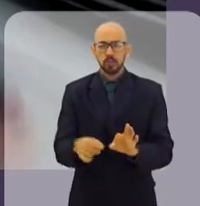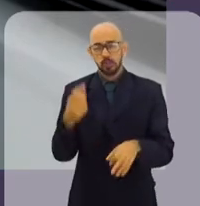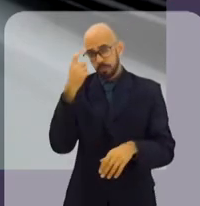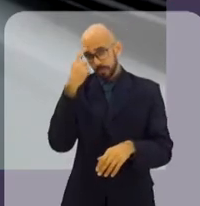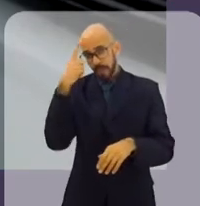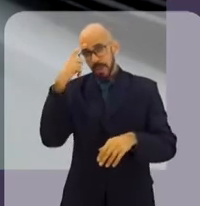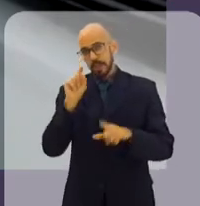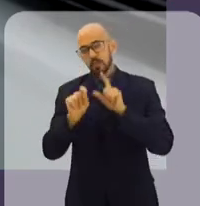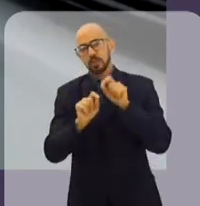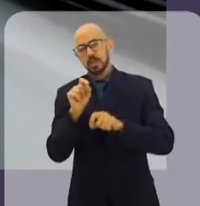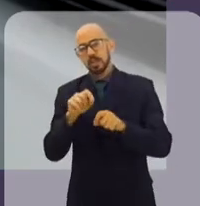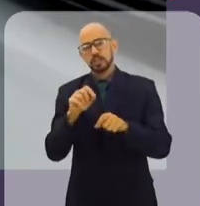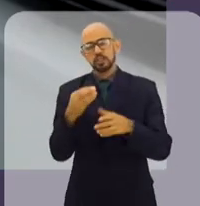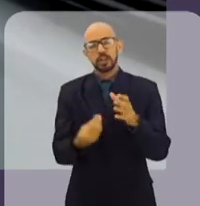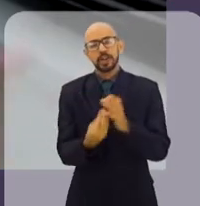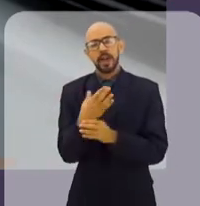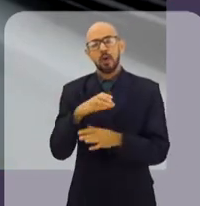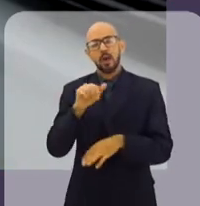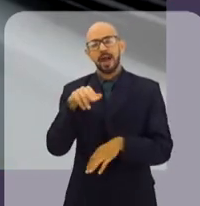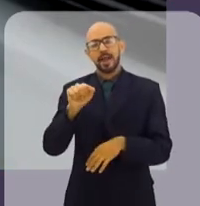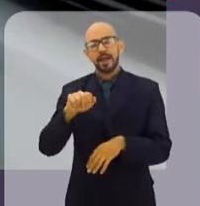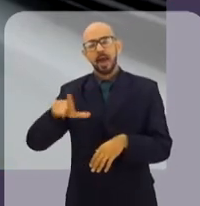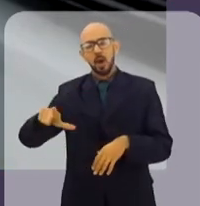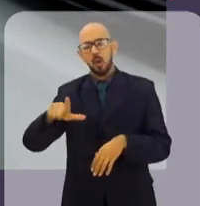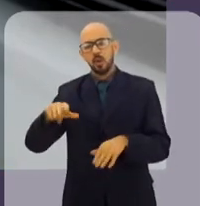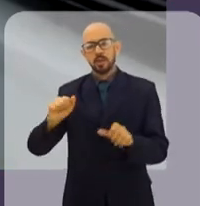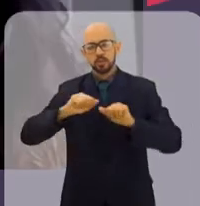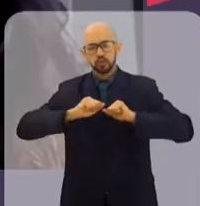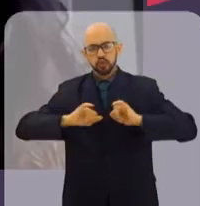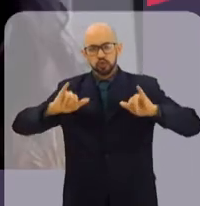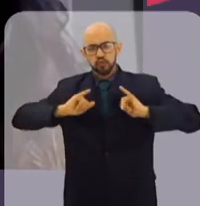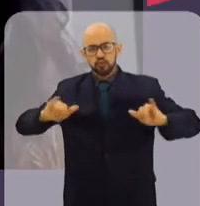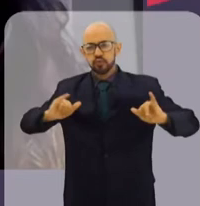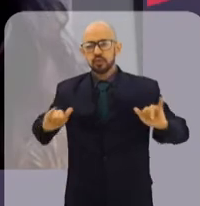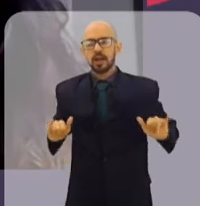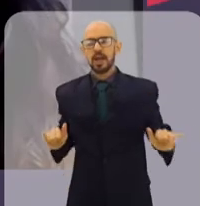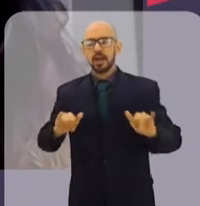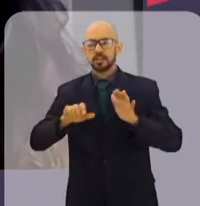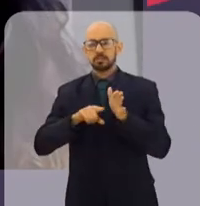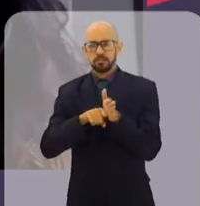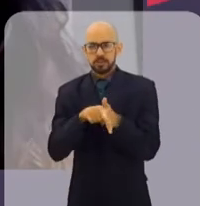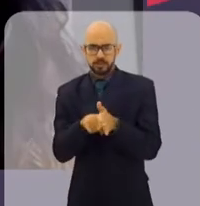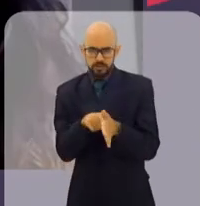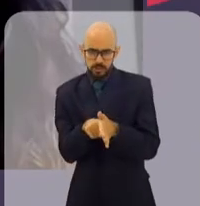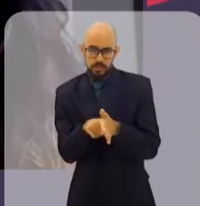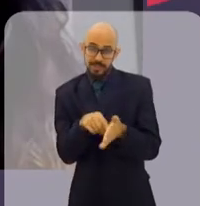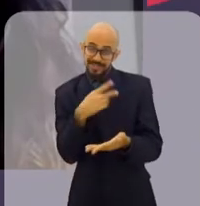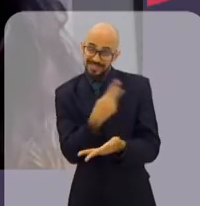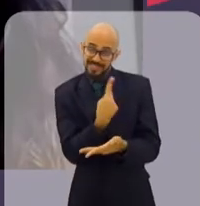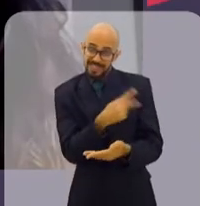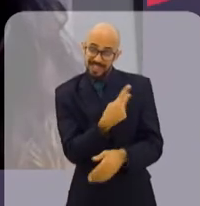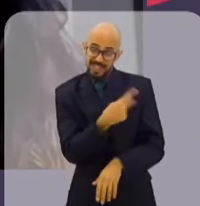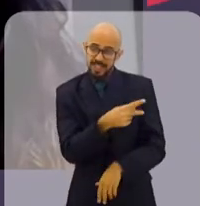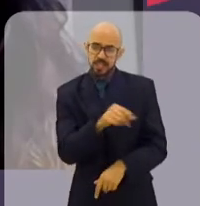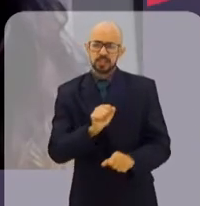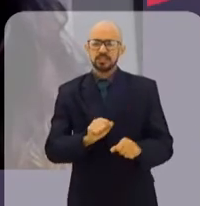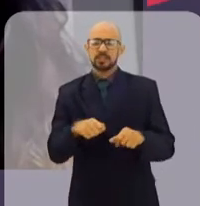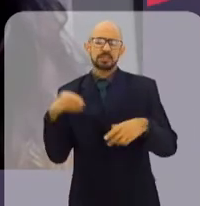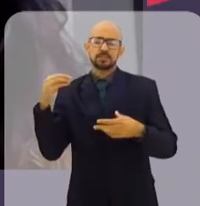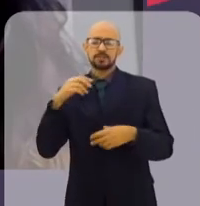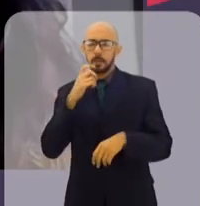de criar um canal e aí difundir as pesquisas que eram realizadas a partir desses autores,